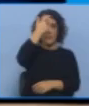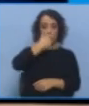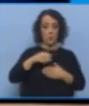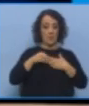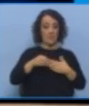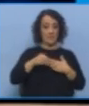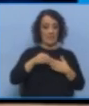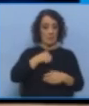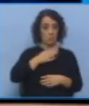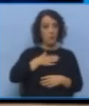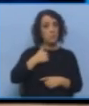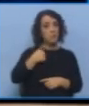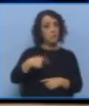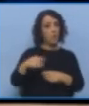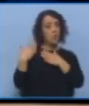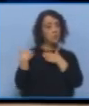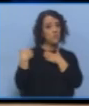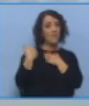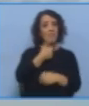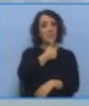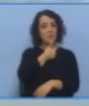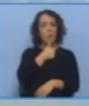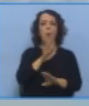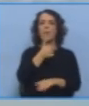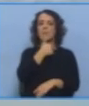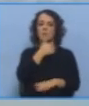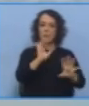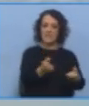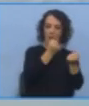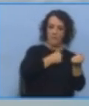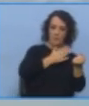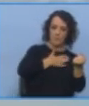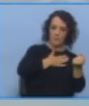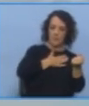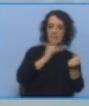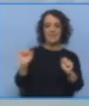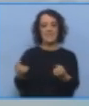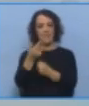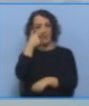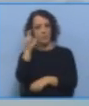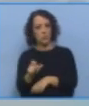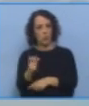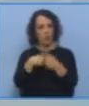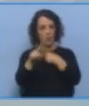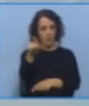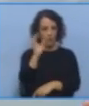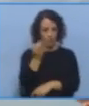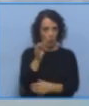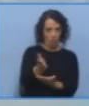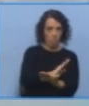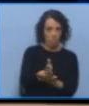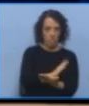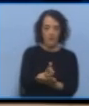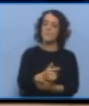também responsável por isso. Mas diante da decisão de salvar a pessoa ou salvar a empresa, chegou a ter essa dicotomia nas mãos? Não, eu não cheguei a